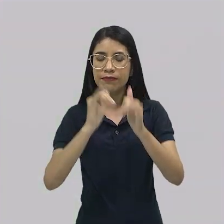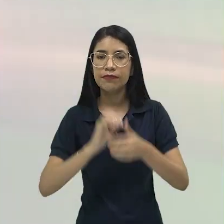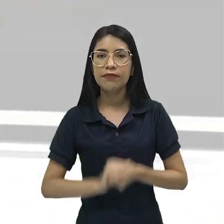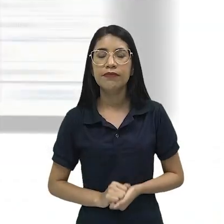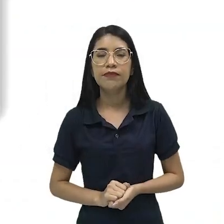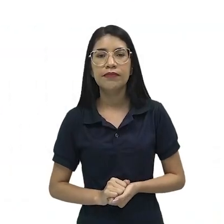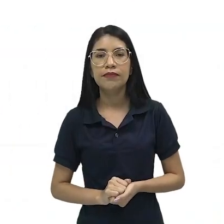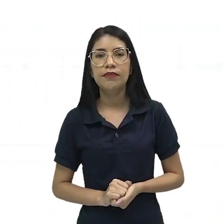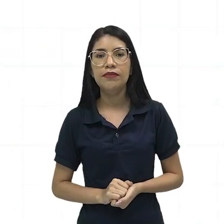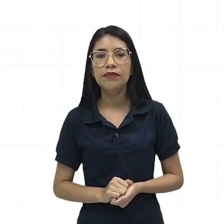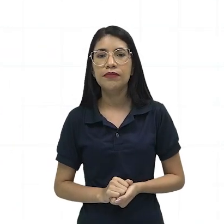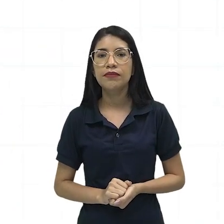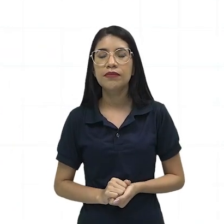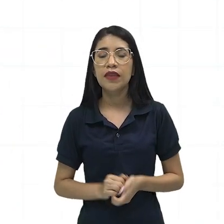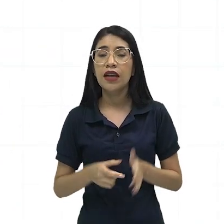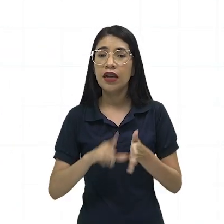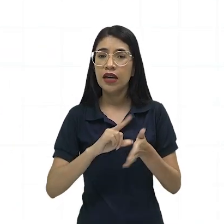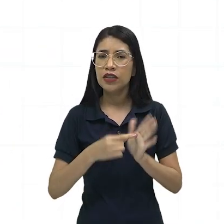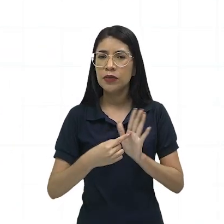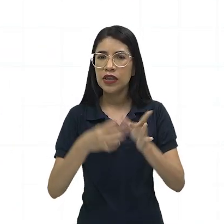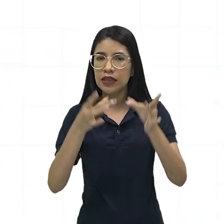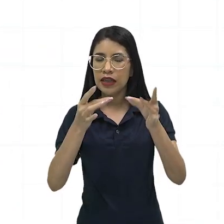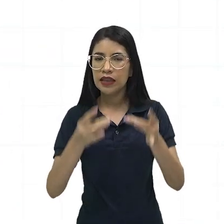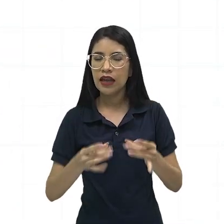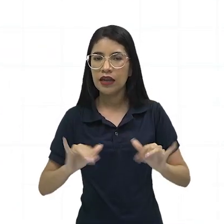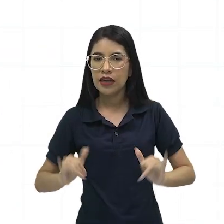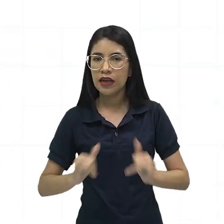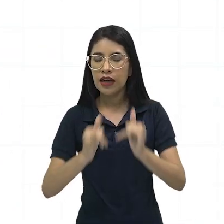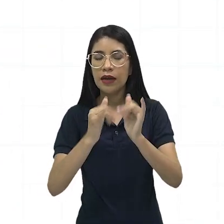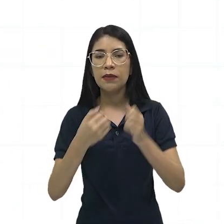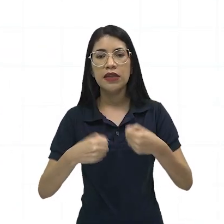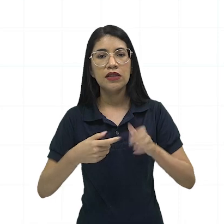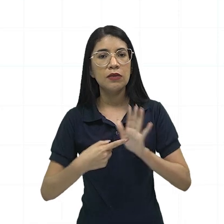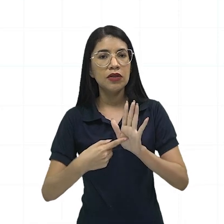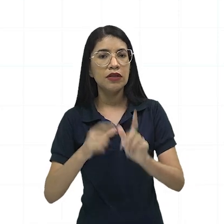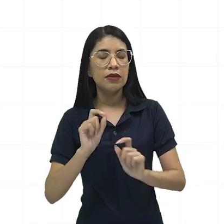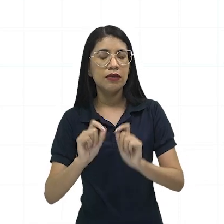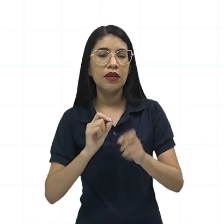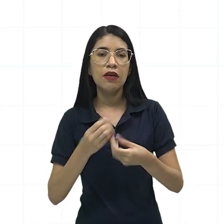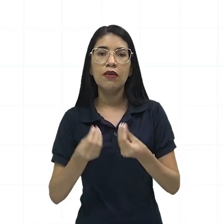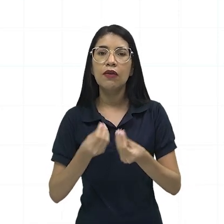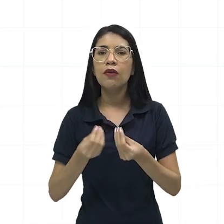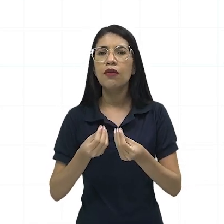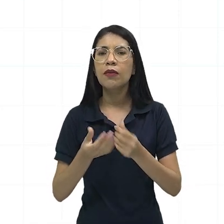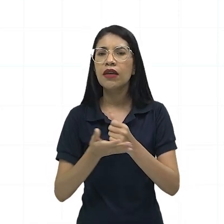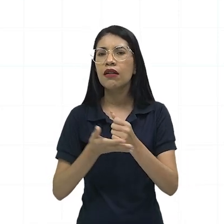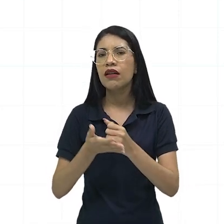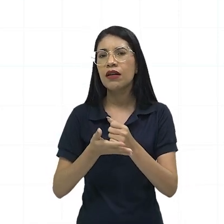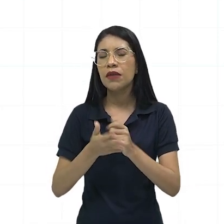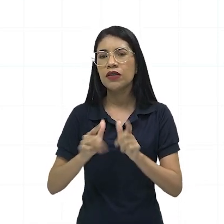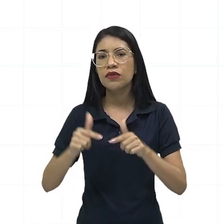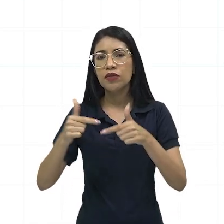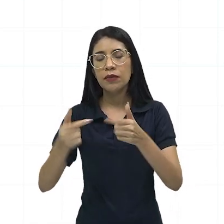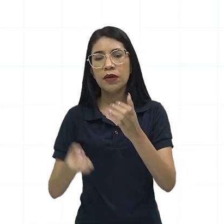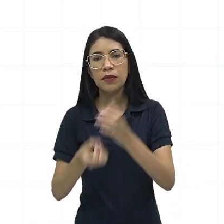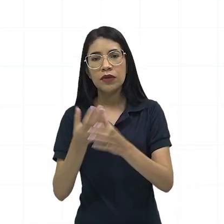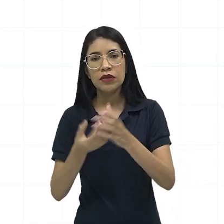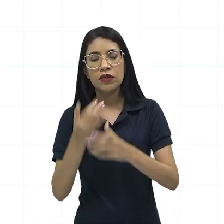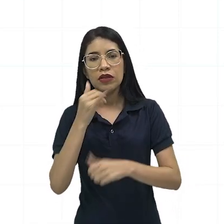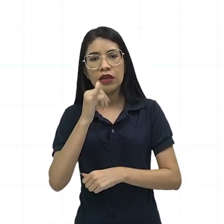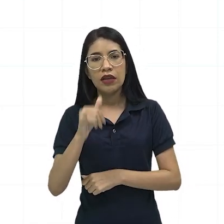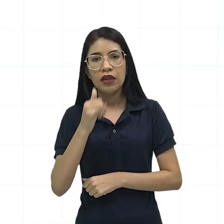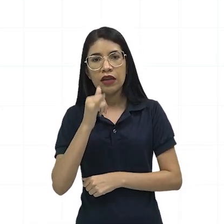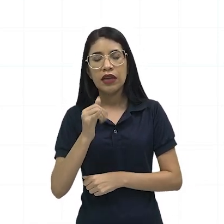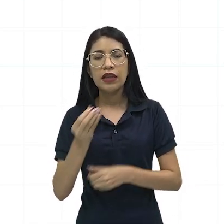comigo! Antes de te mostrar a hidroelétrica, eu tenho que te mostrar o princípio de funcionamento ou de geração de energia elétrica que está